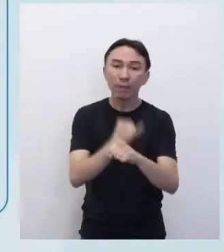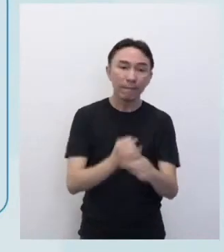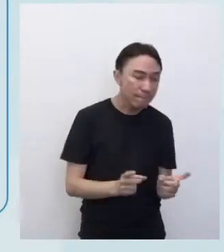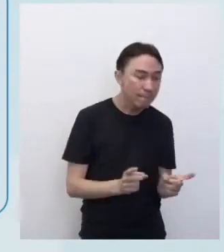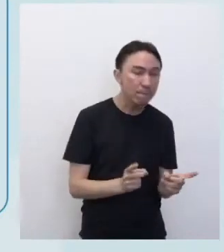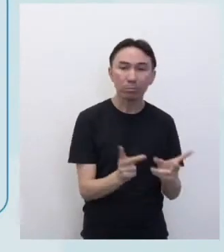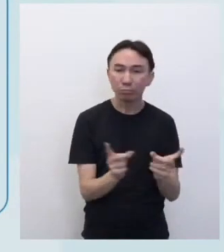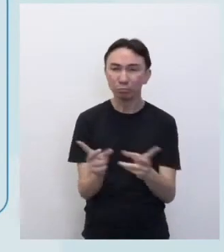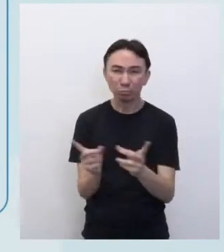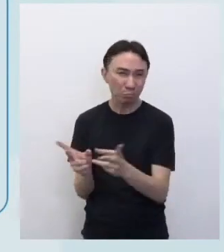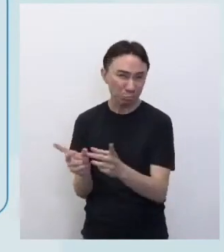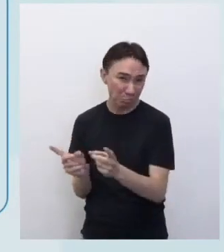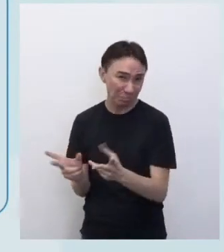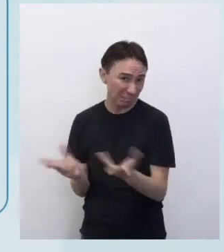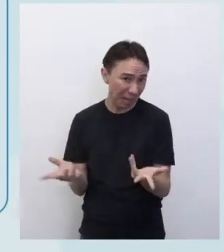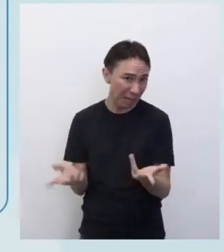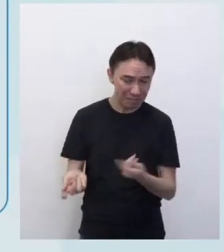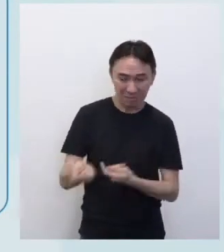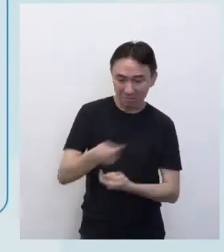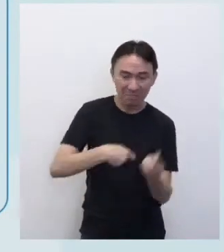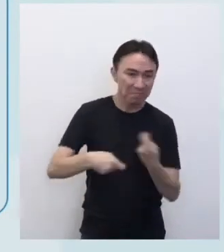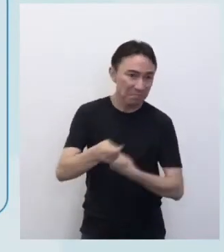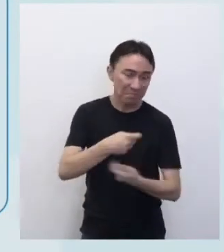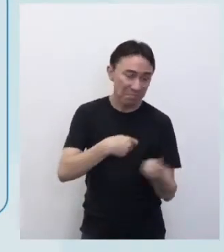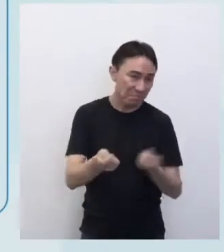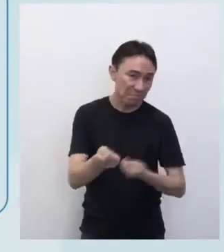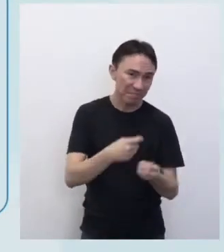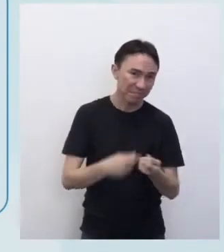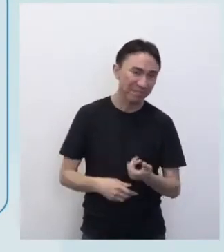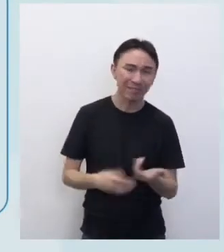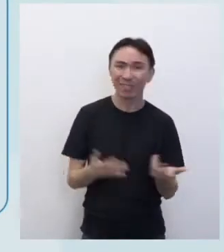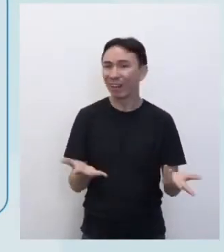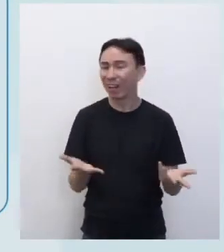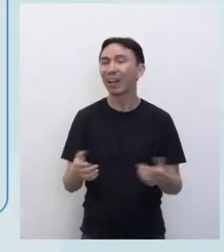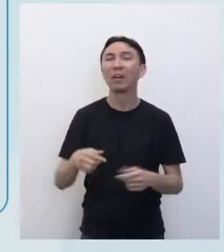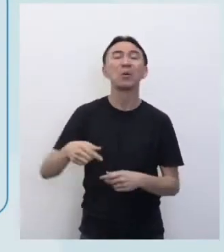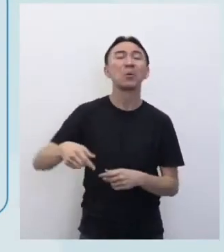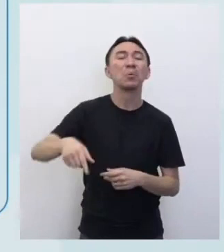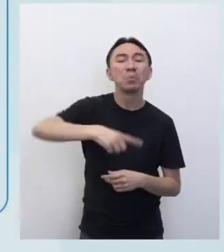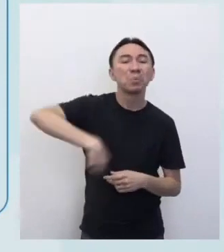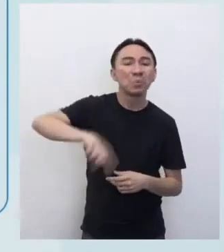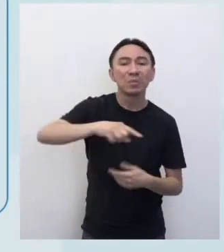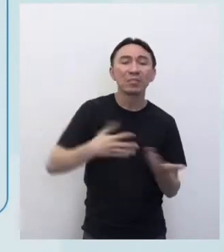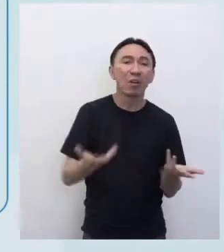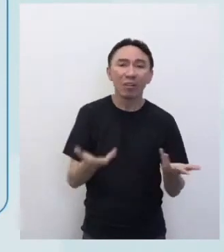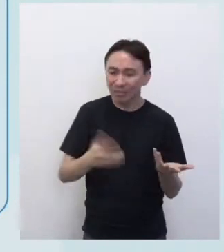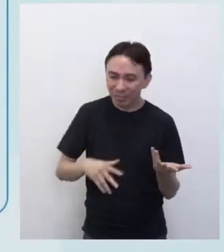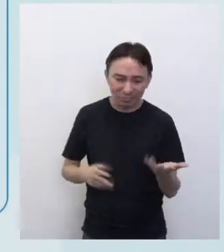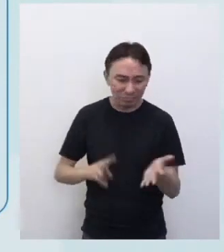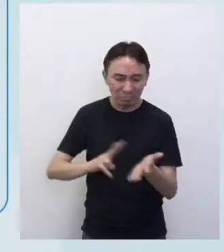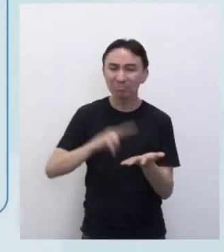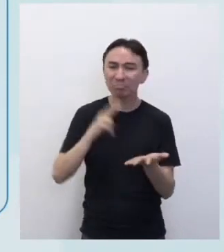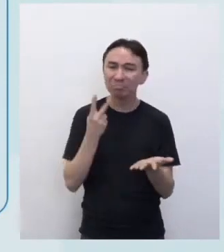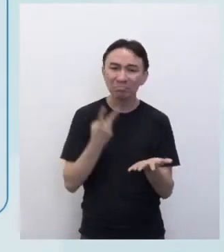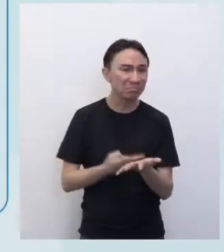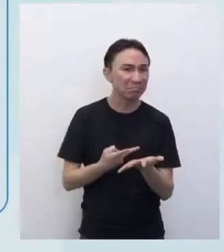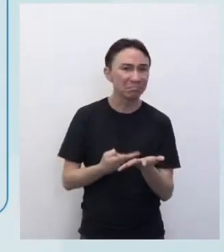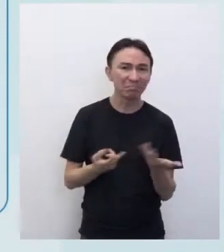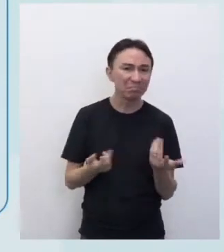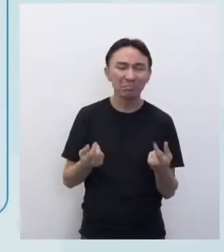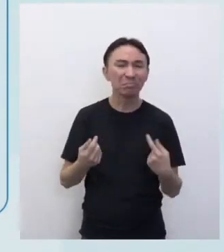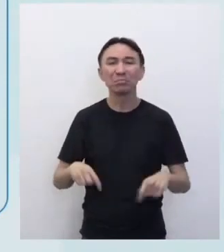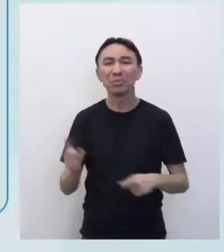comércio eletrônico, acaba ficando tão usual, né, de que a gente esquece de traduzir, porque todo mundo conhece